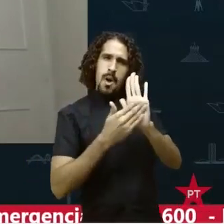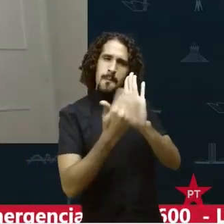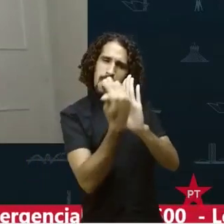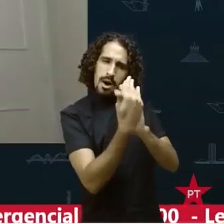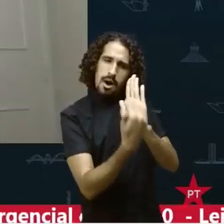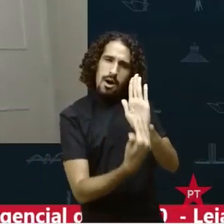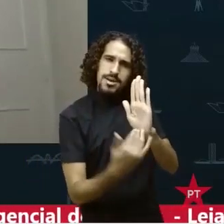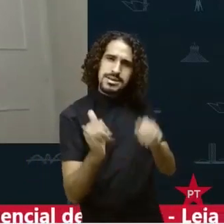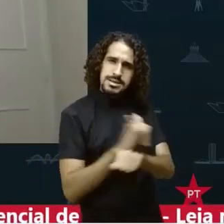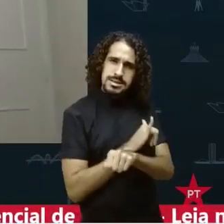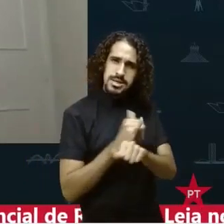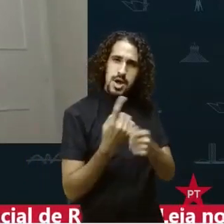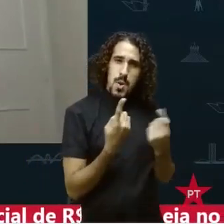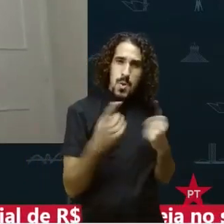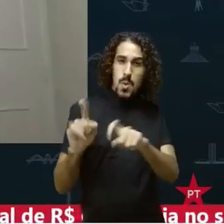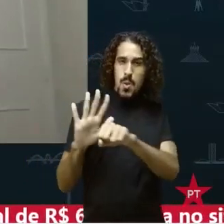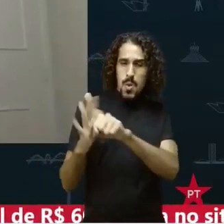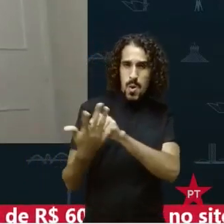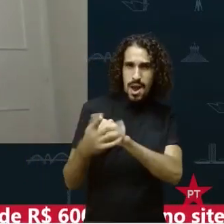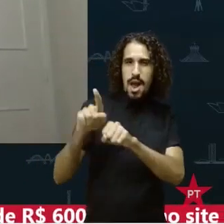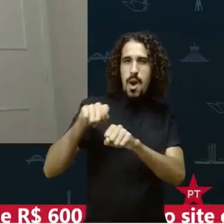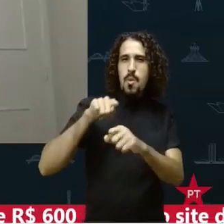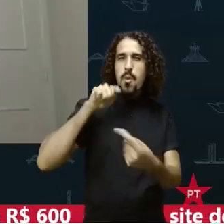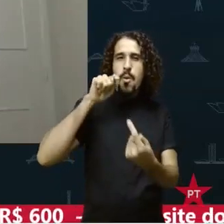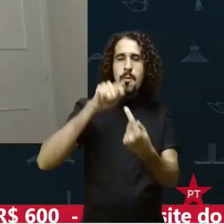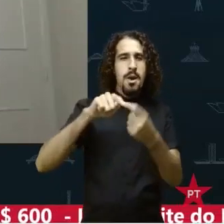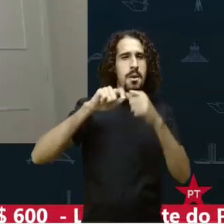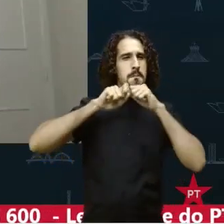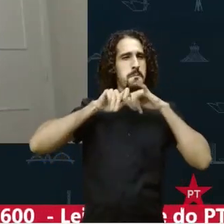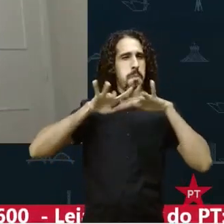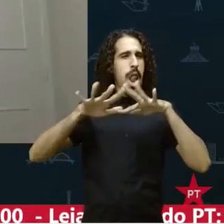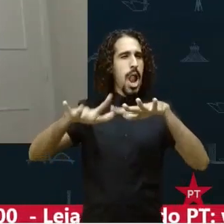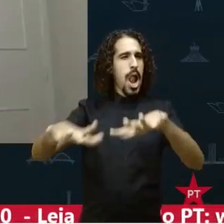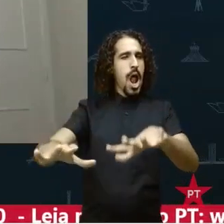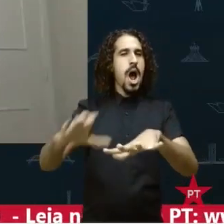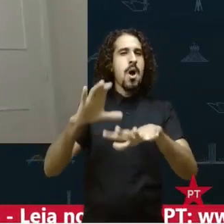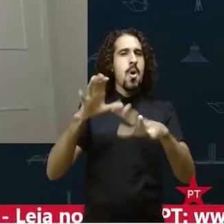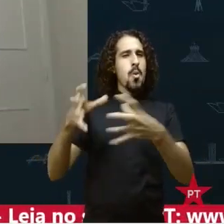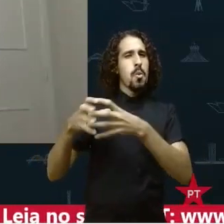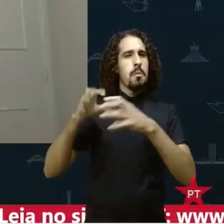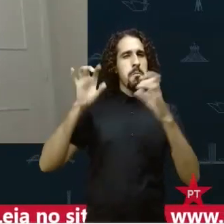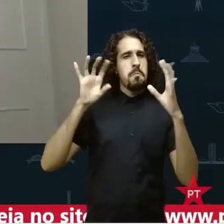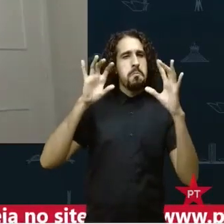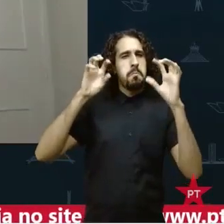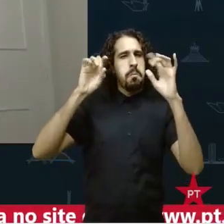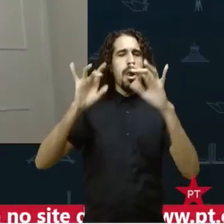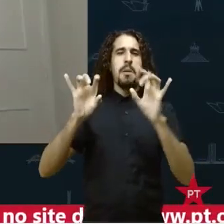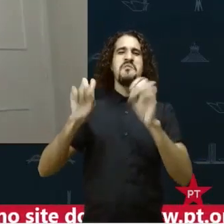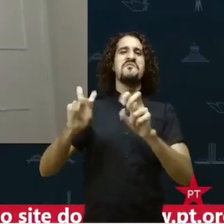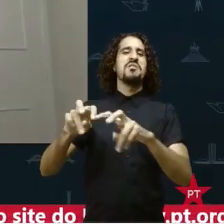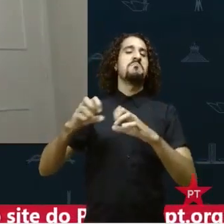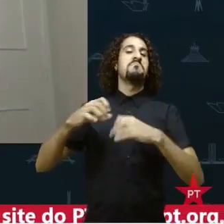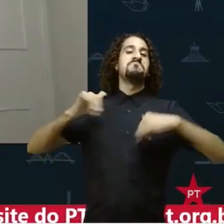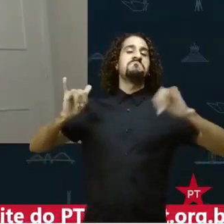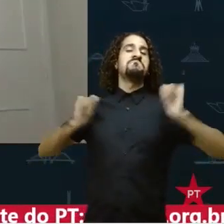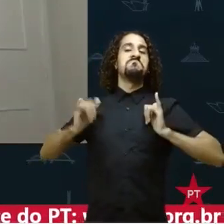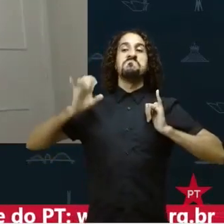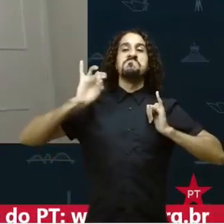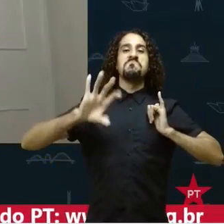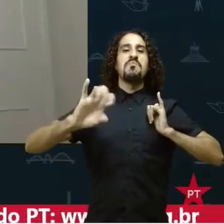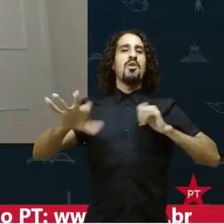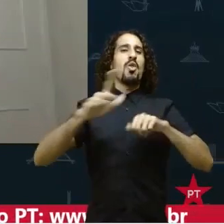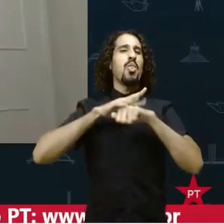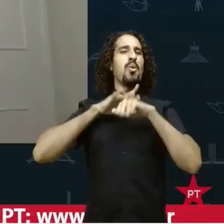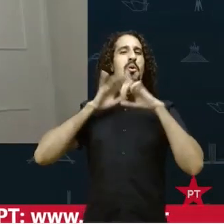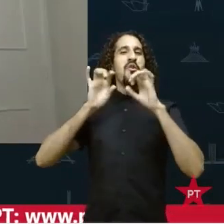estratégia para enfrentar a Covid-19 a busca da imunidade coletiva, né? Ou seja, deixa todo mundo adoecer para que o